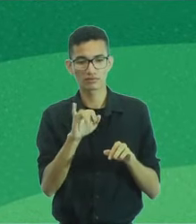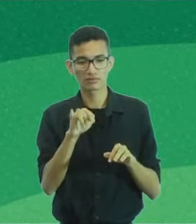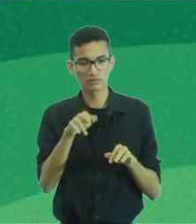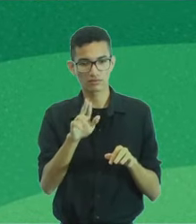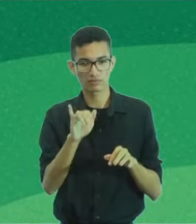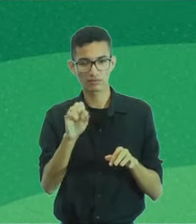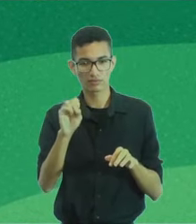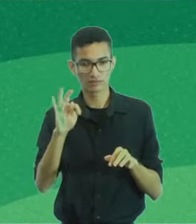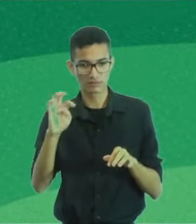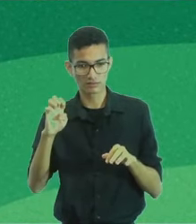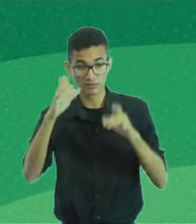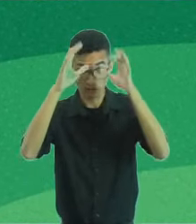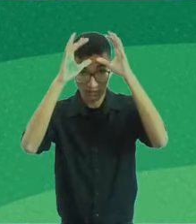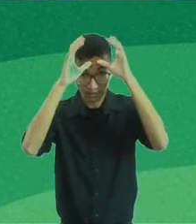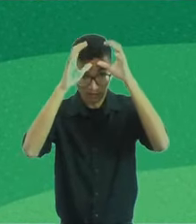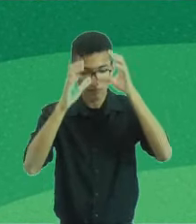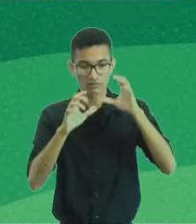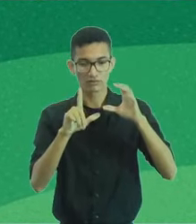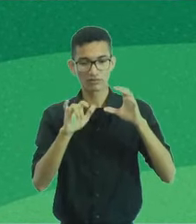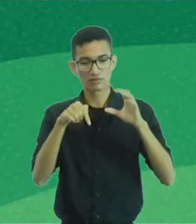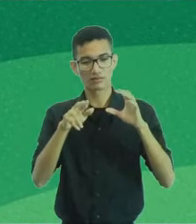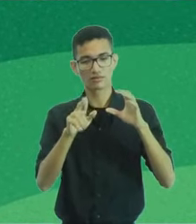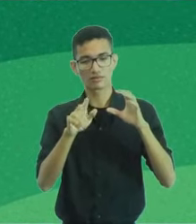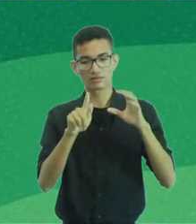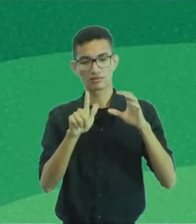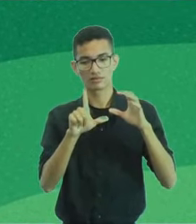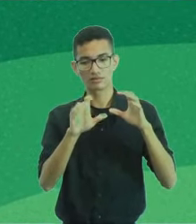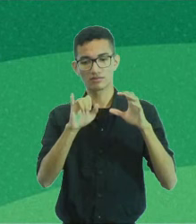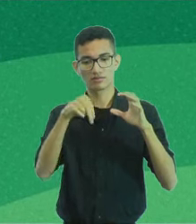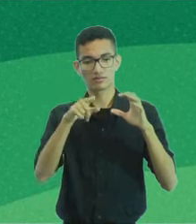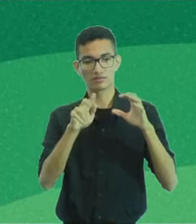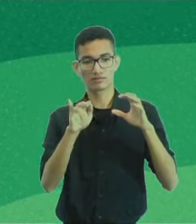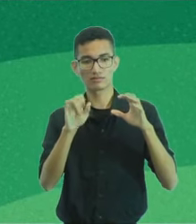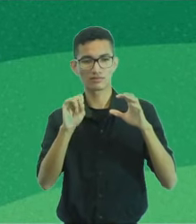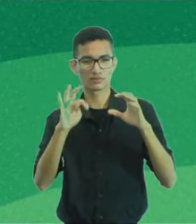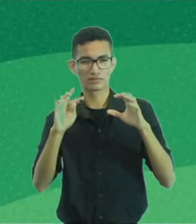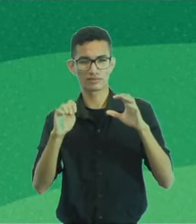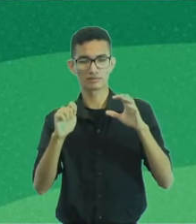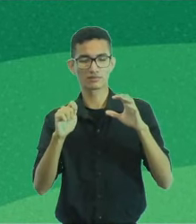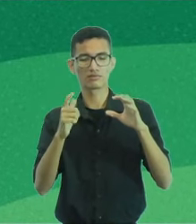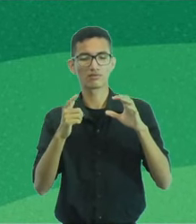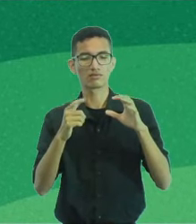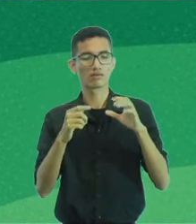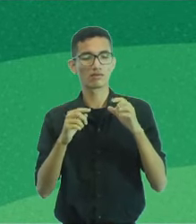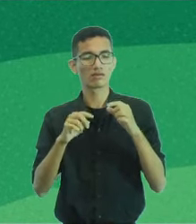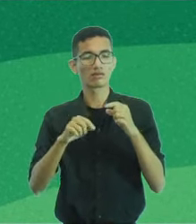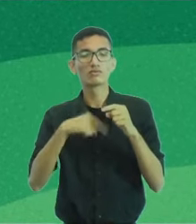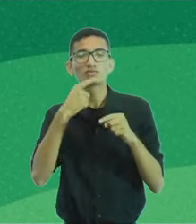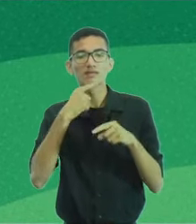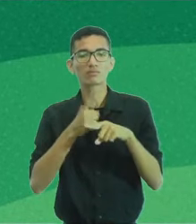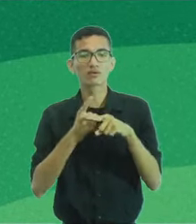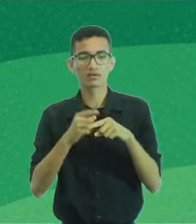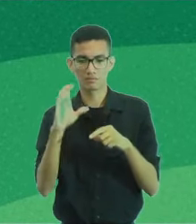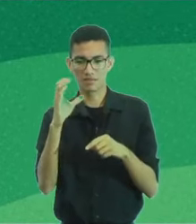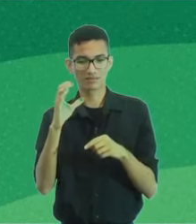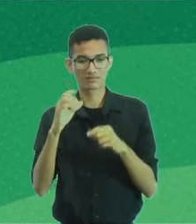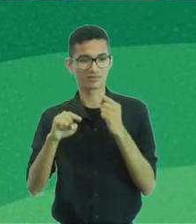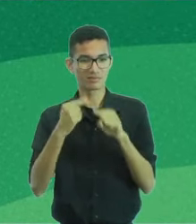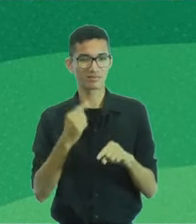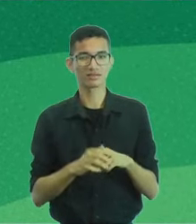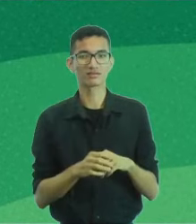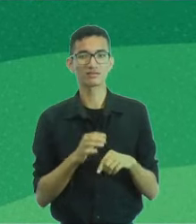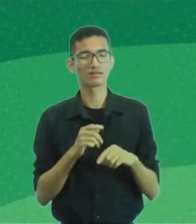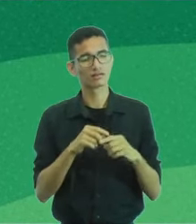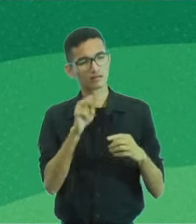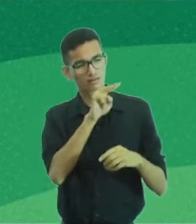neurolinguística não funciona e porque isso não tem base científica e eles foram pegar papers e olhar para coisas que